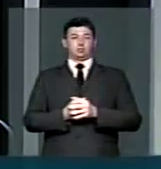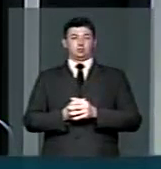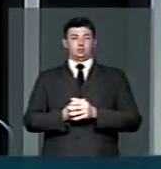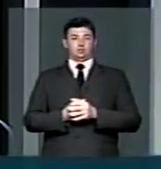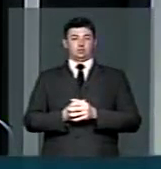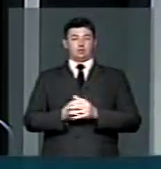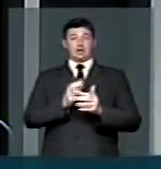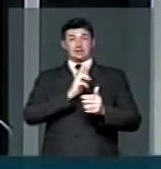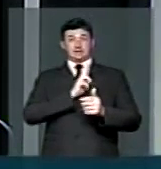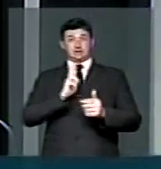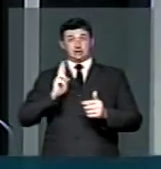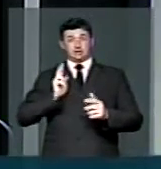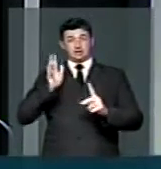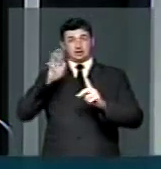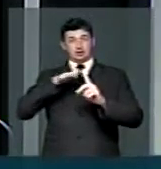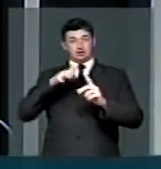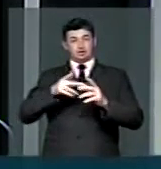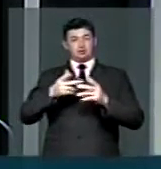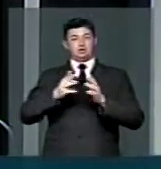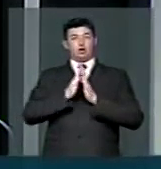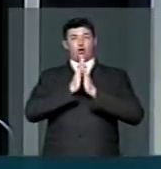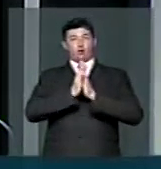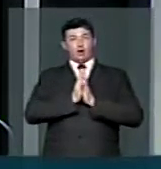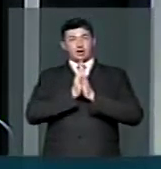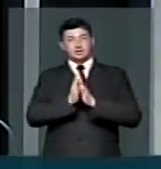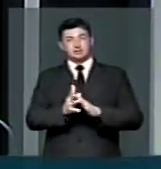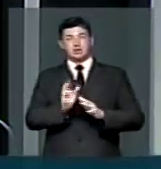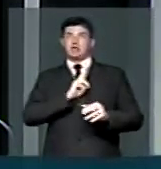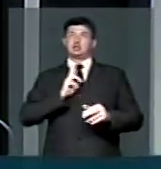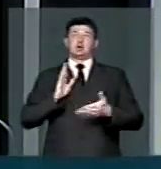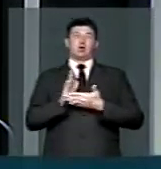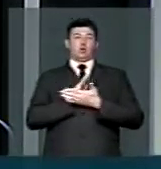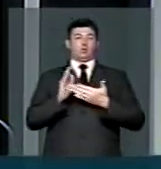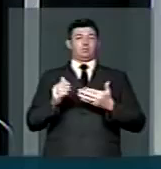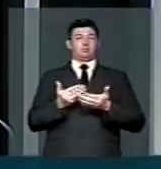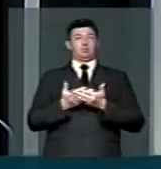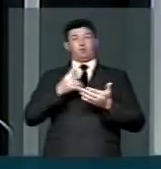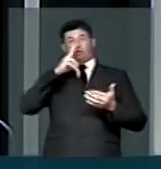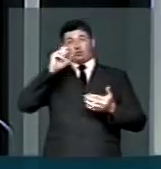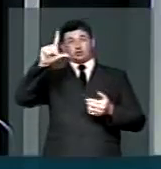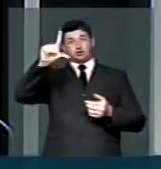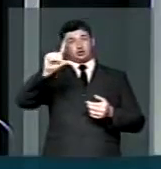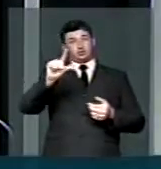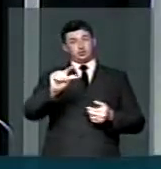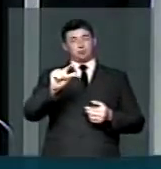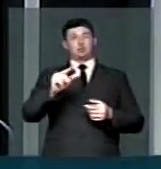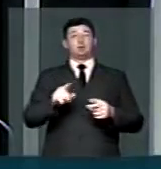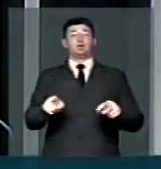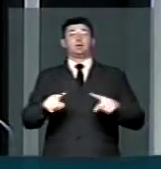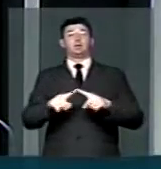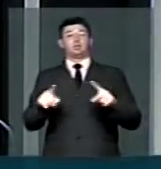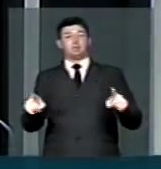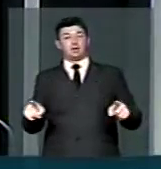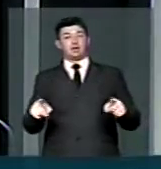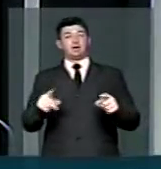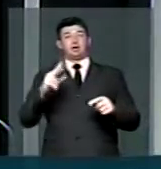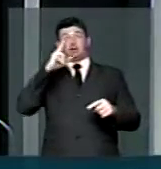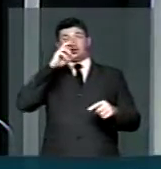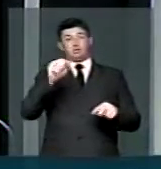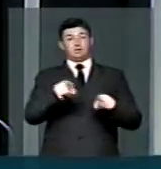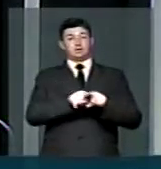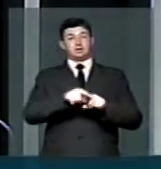ao sagrado, ou seja, a veneração a uma religião, perdeu força e com ele perdeu força